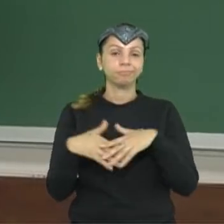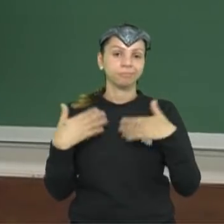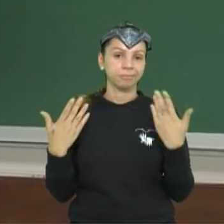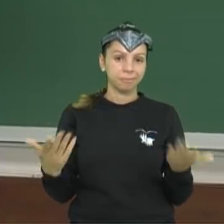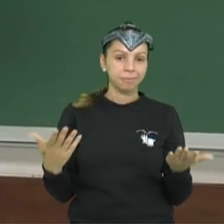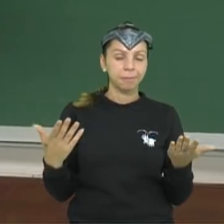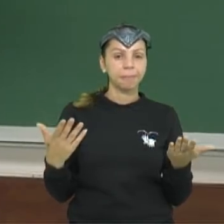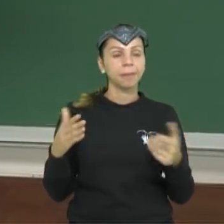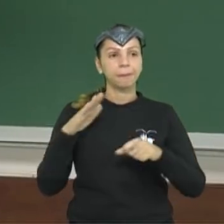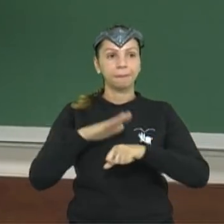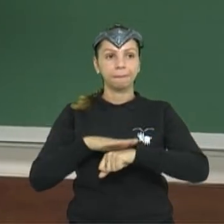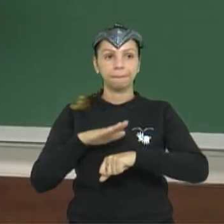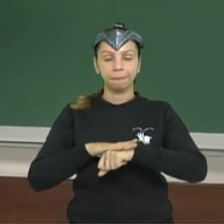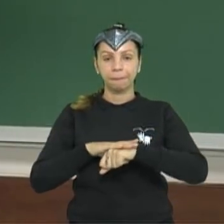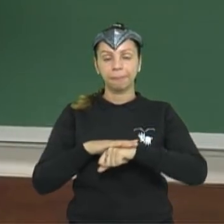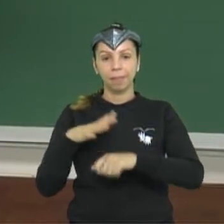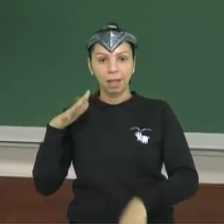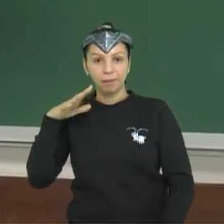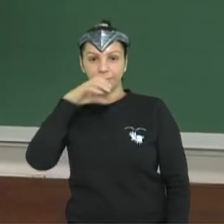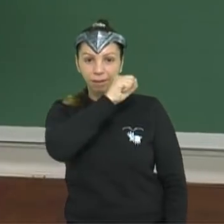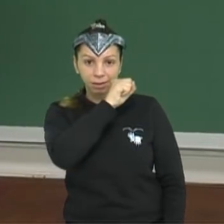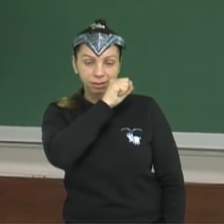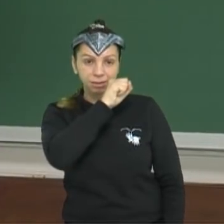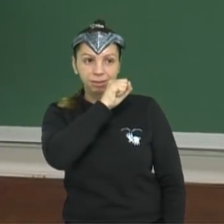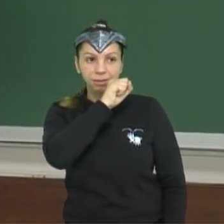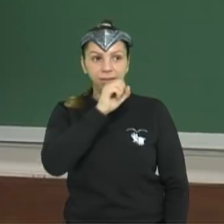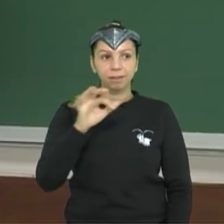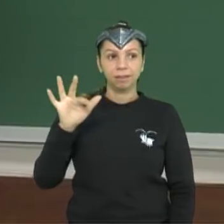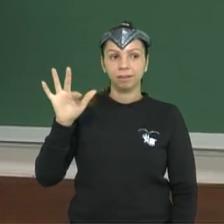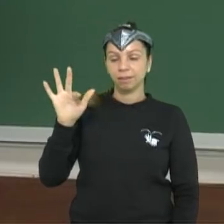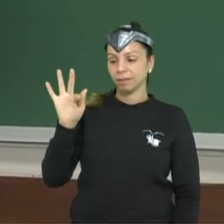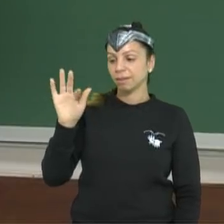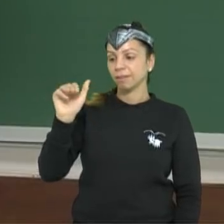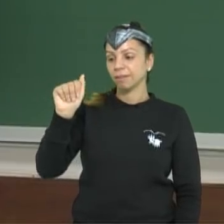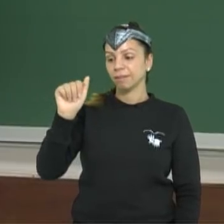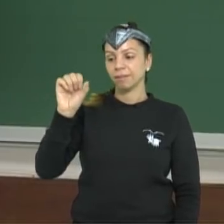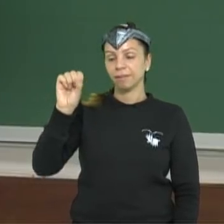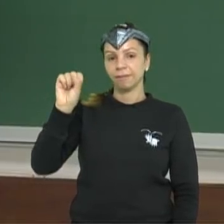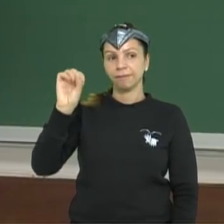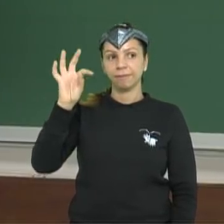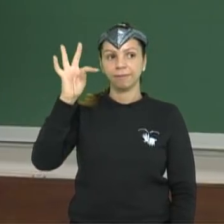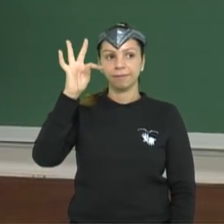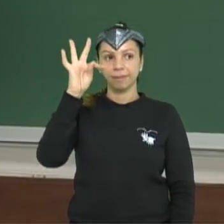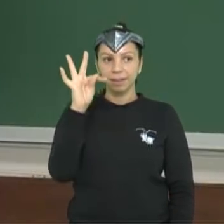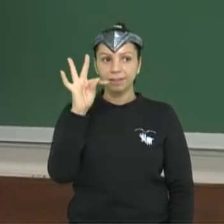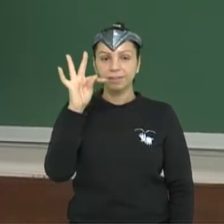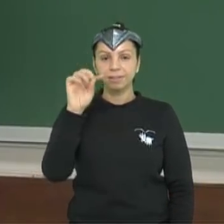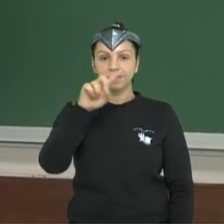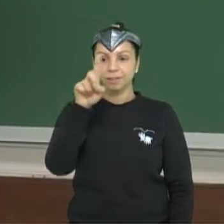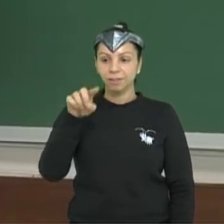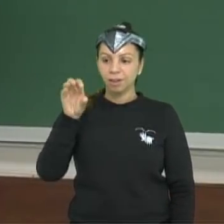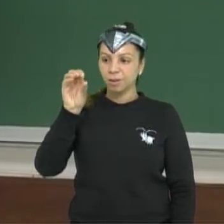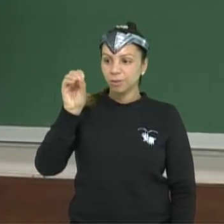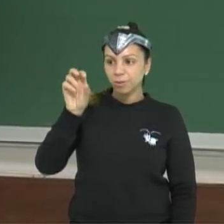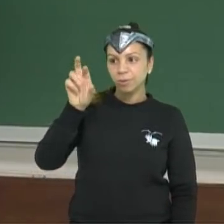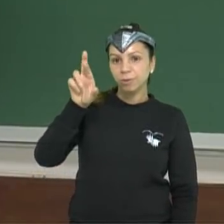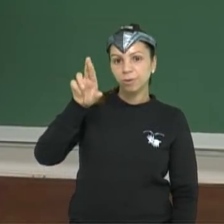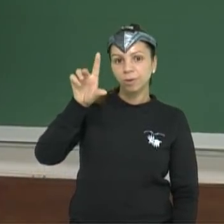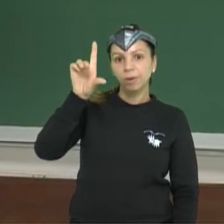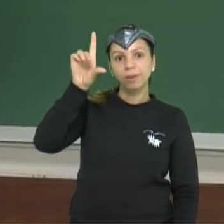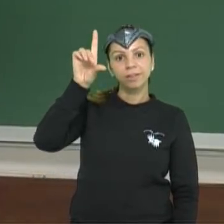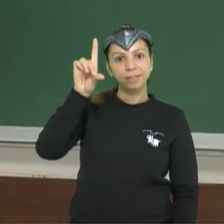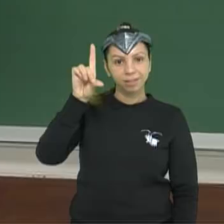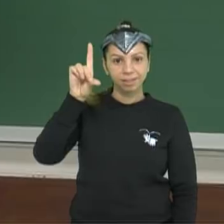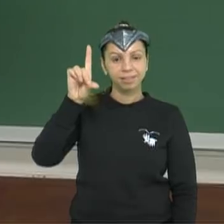Então, a da teacher, característica fast, utilizei o adjetivo aqui e coloquei